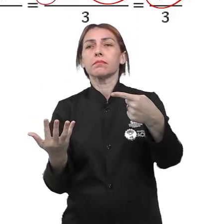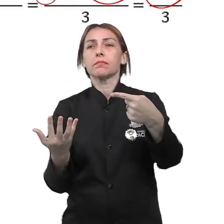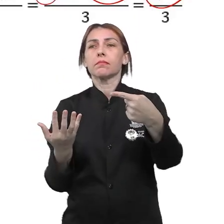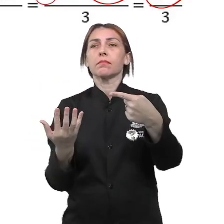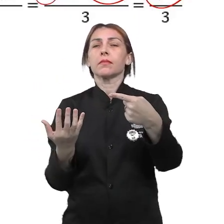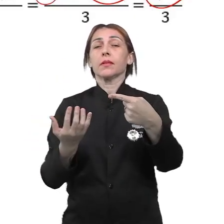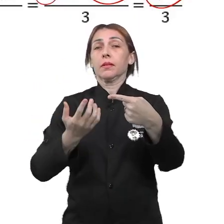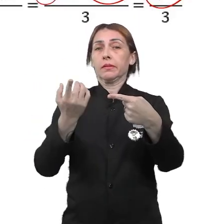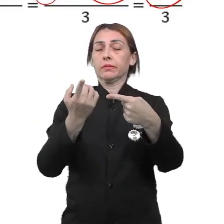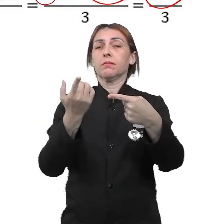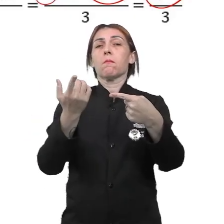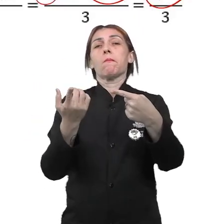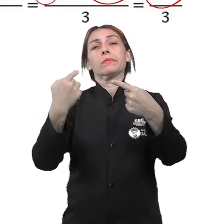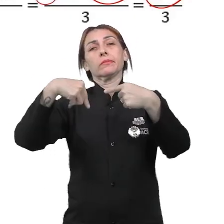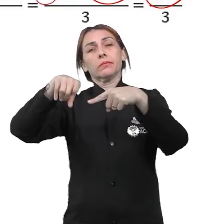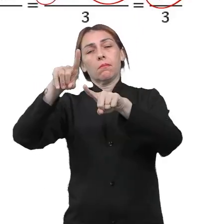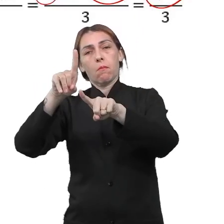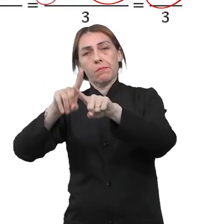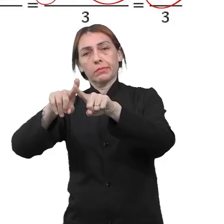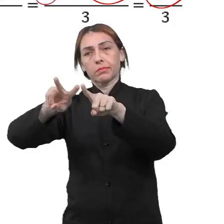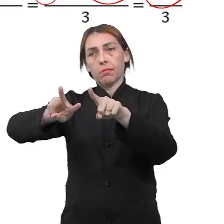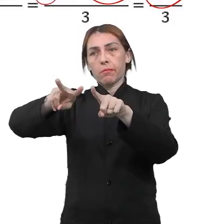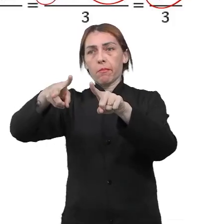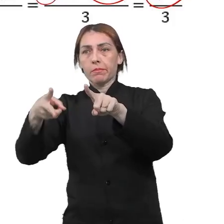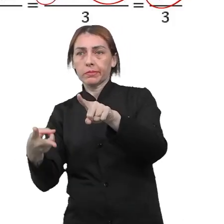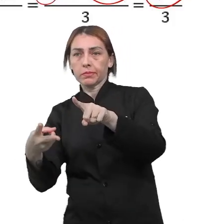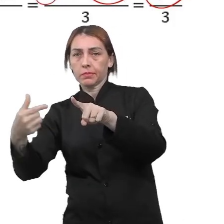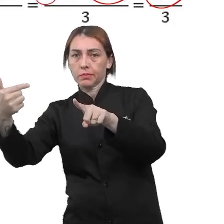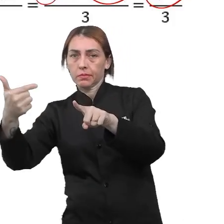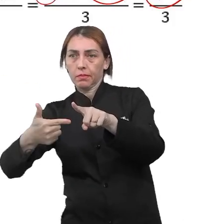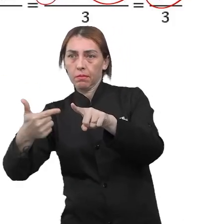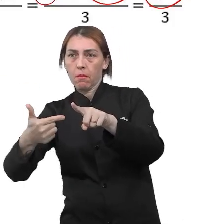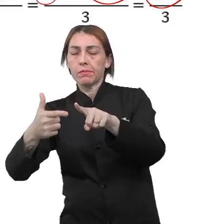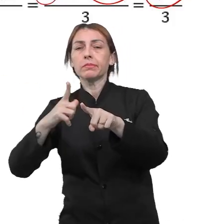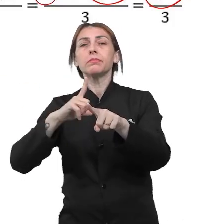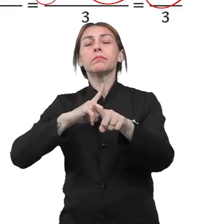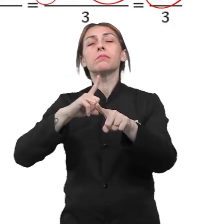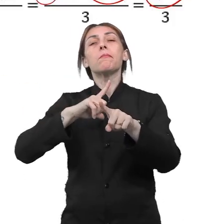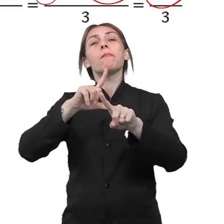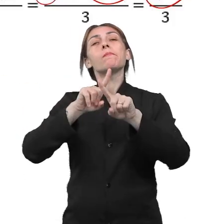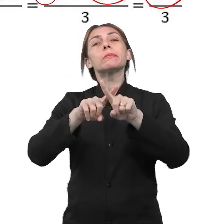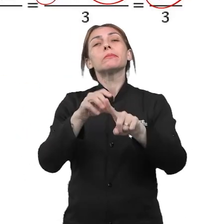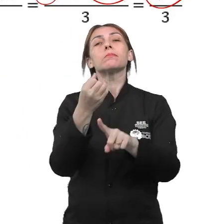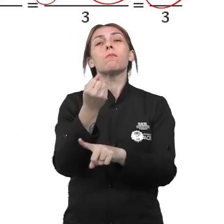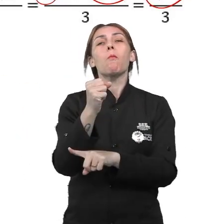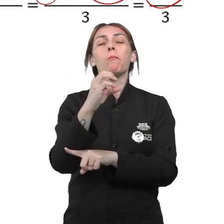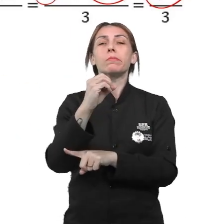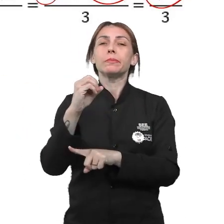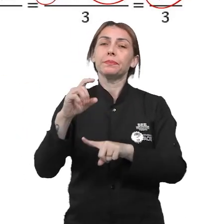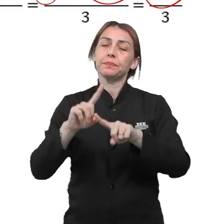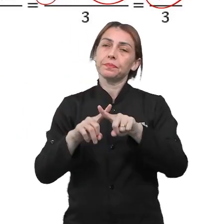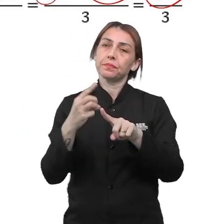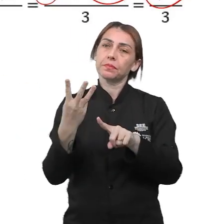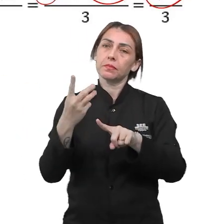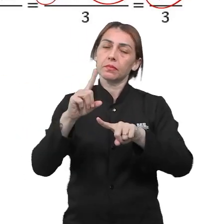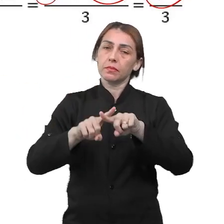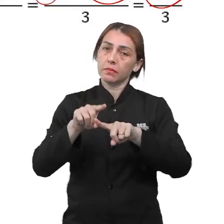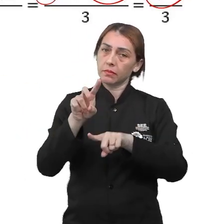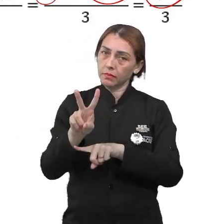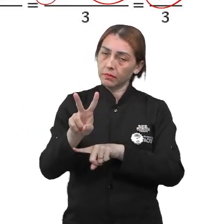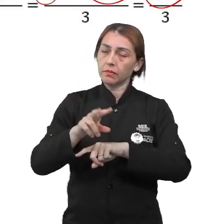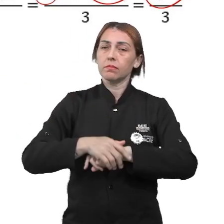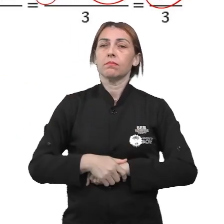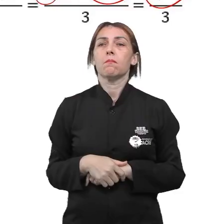primeira e multiplicar pelo inverso da segunda. Olha o que eu tenho agora. Eu tenho um produto de 800 vezes 3 vezes